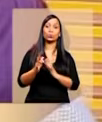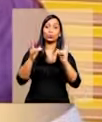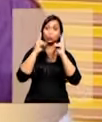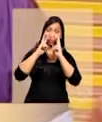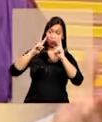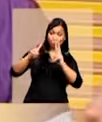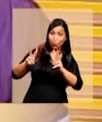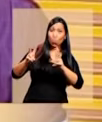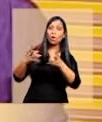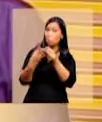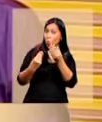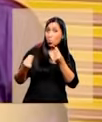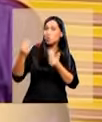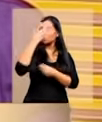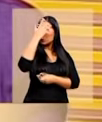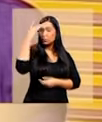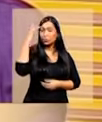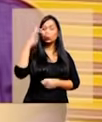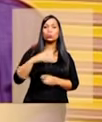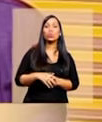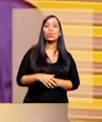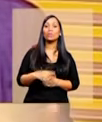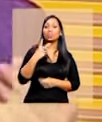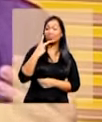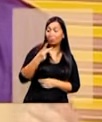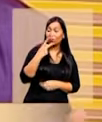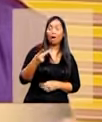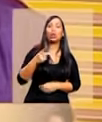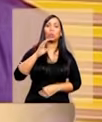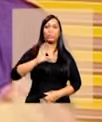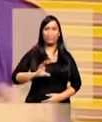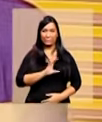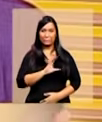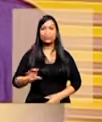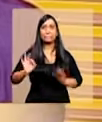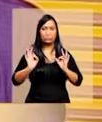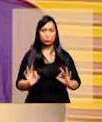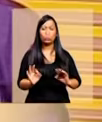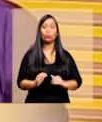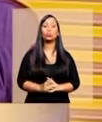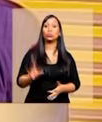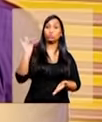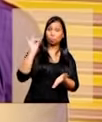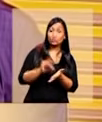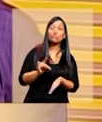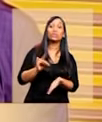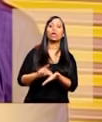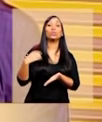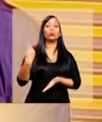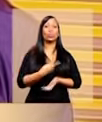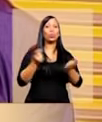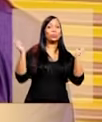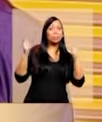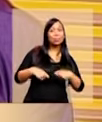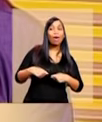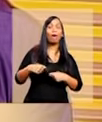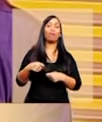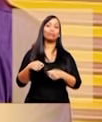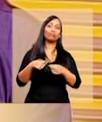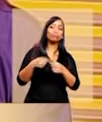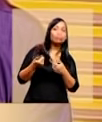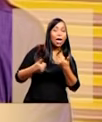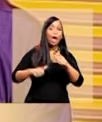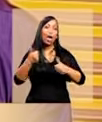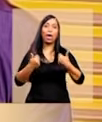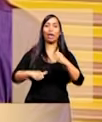gente olha, por exemplo, para muitas pessoas que se dizem católicos, Sim. de fato a gente pode analisar que